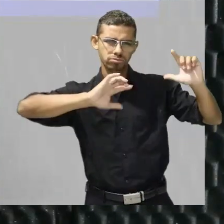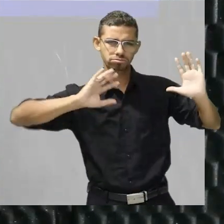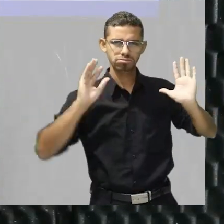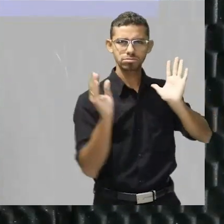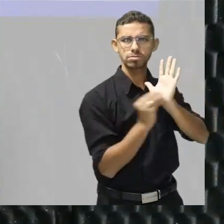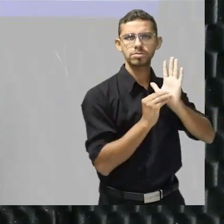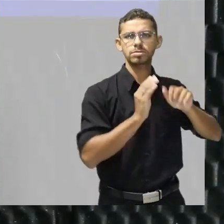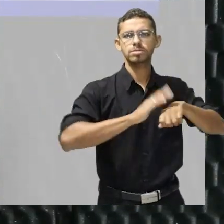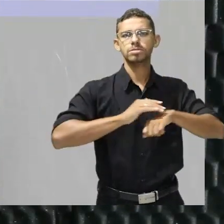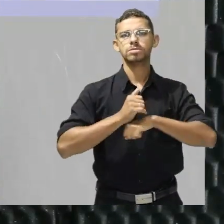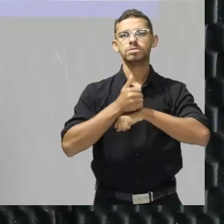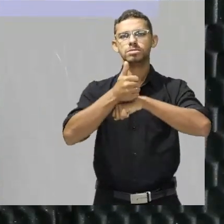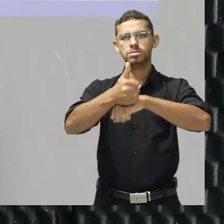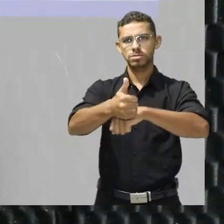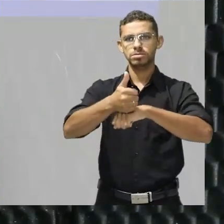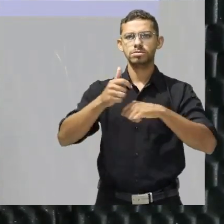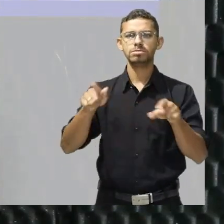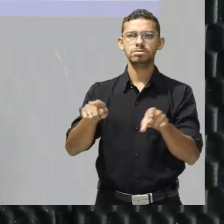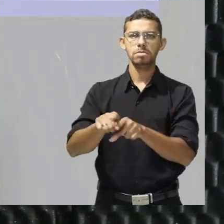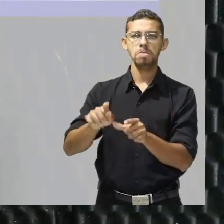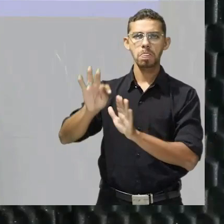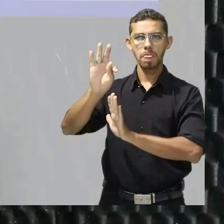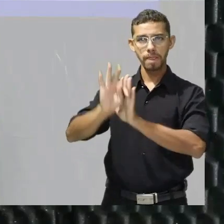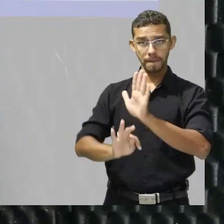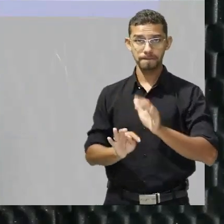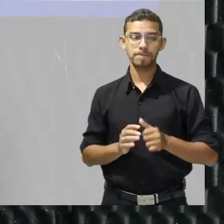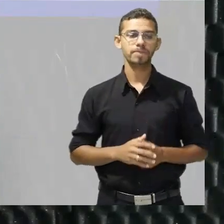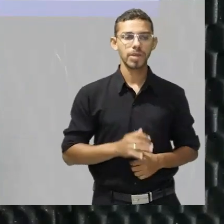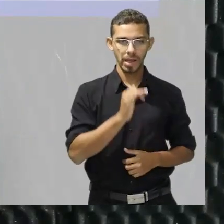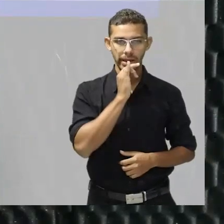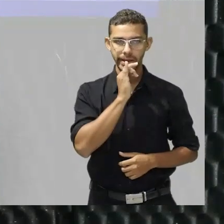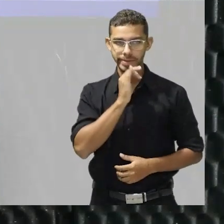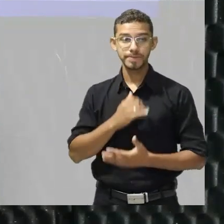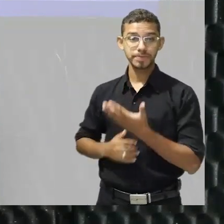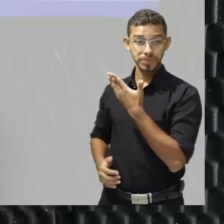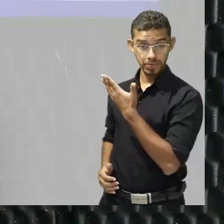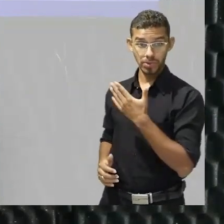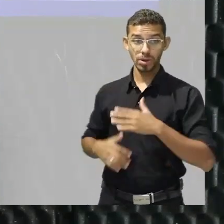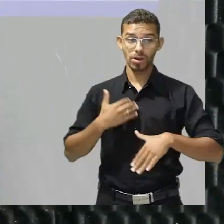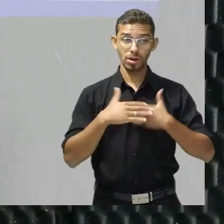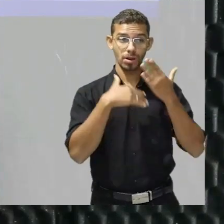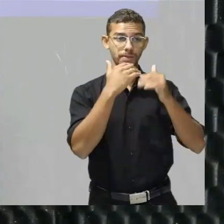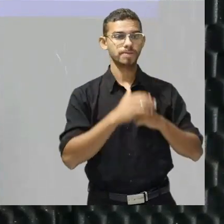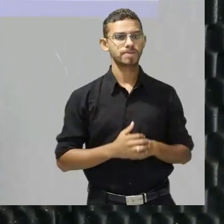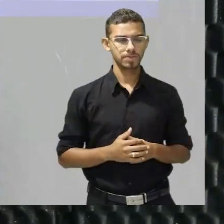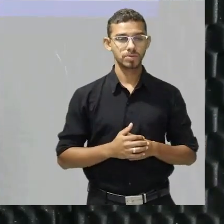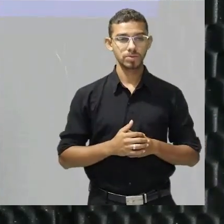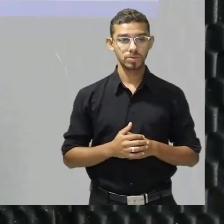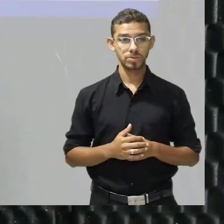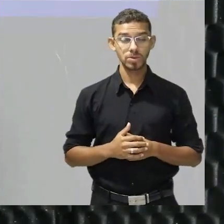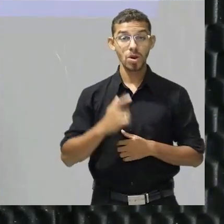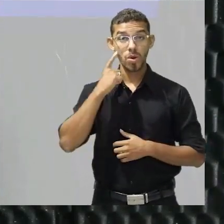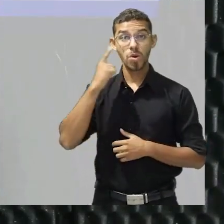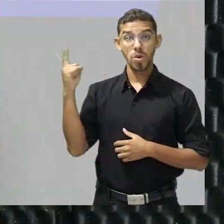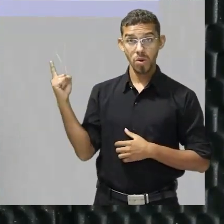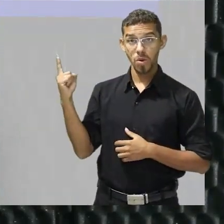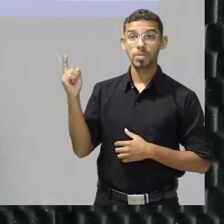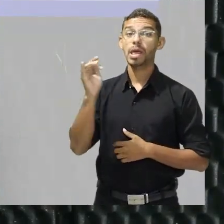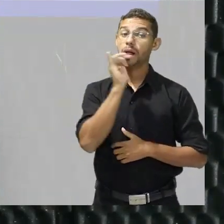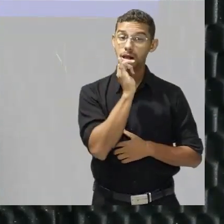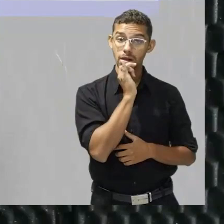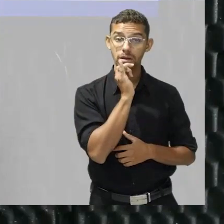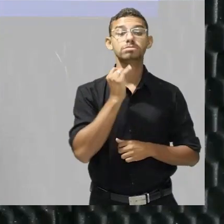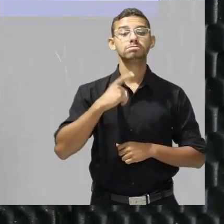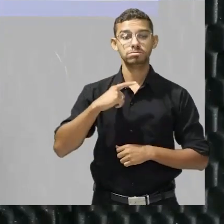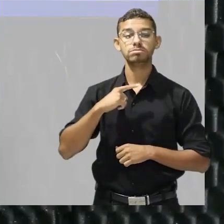textuais vamos ver aqui um exemplo de um parágrafo de desenvolvimento em seguida veja o exemplo de um